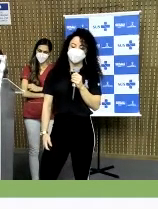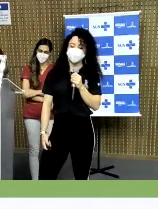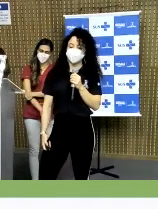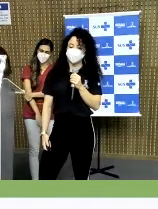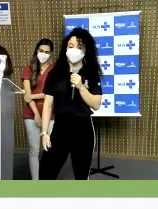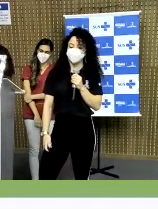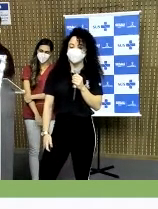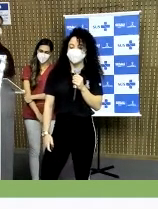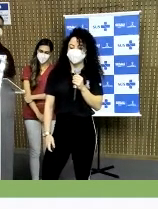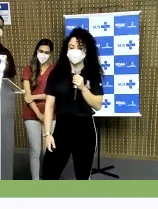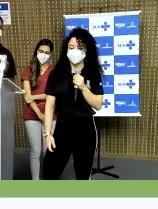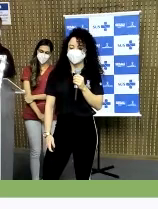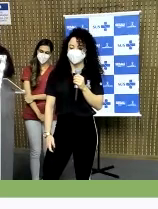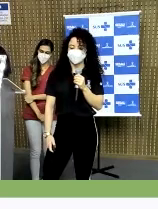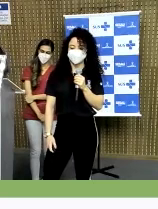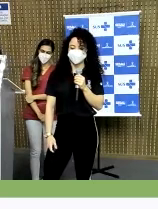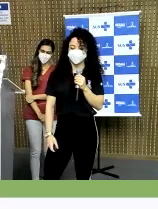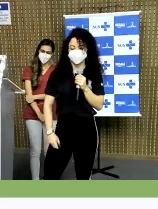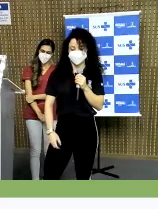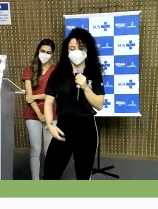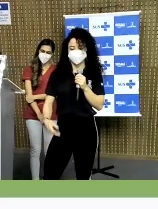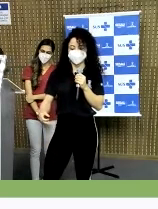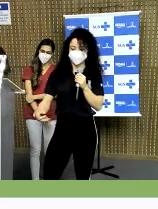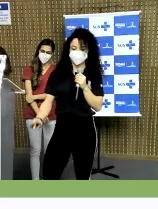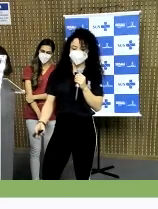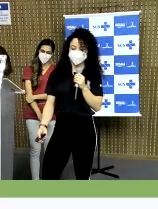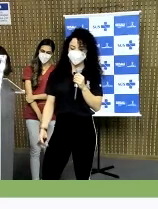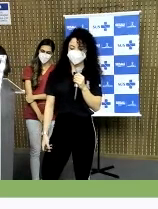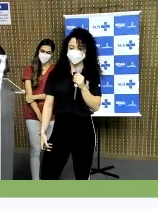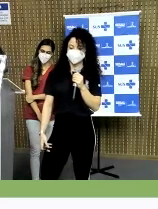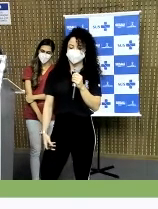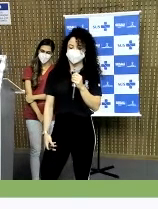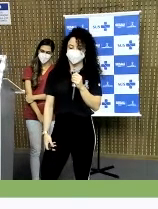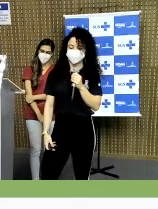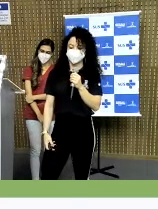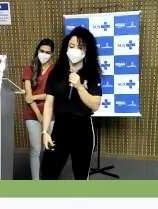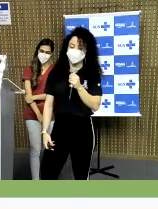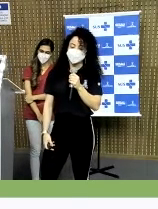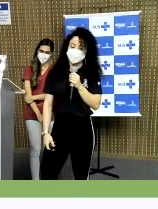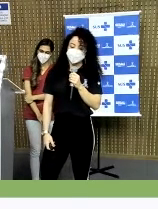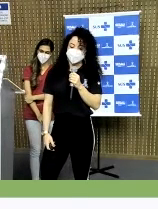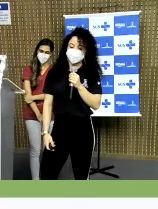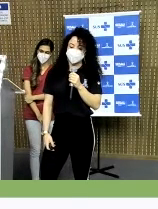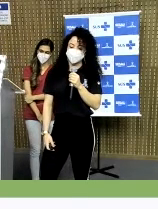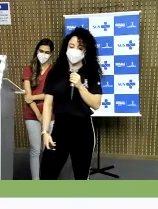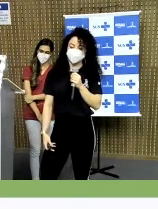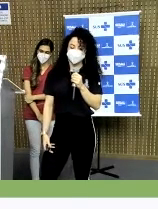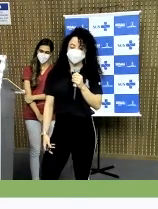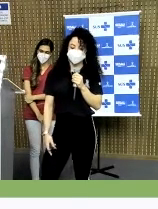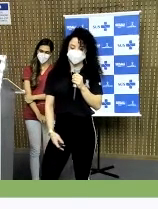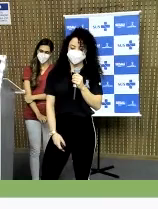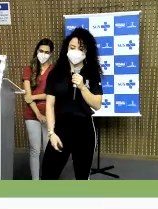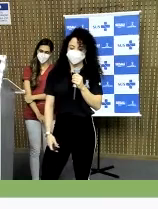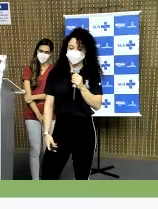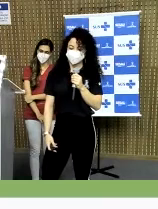Em 2020, nós realizamos mais de 100%, né, 137% de